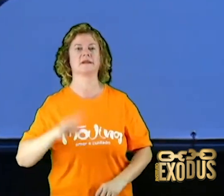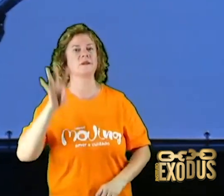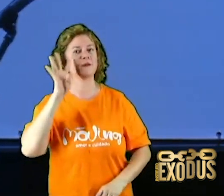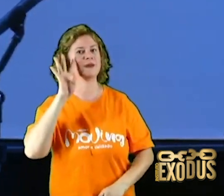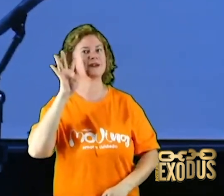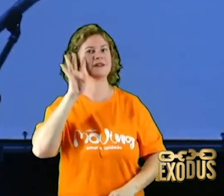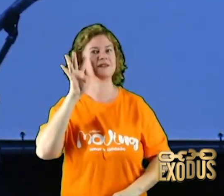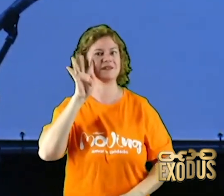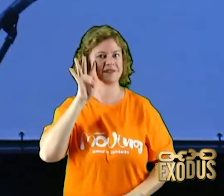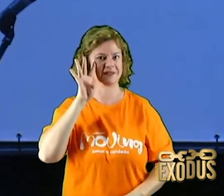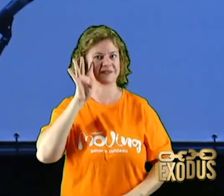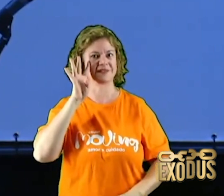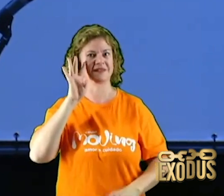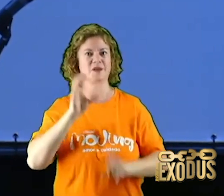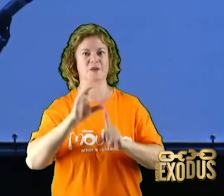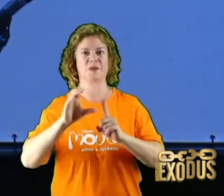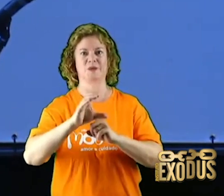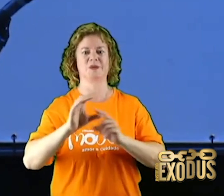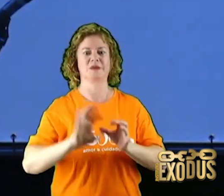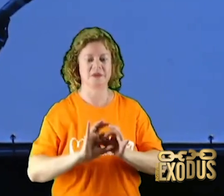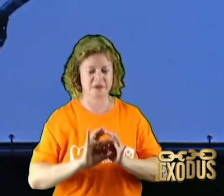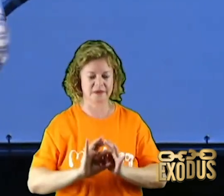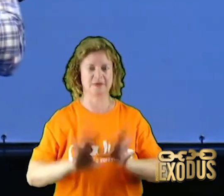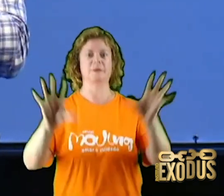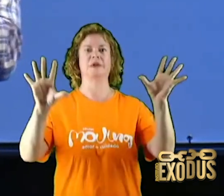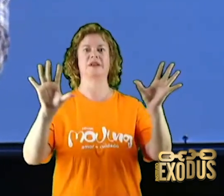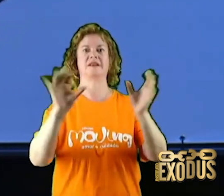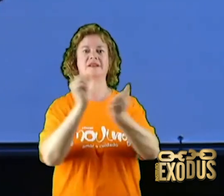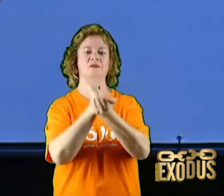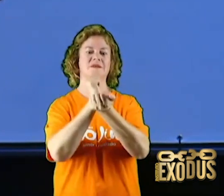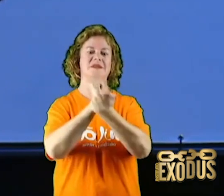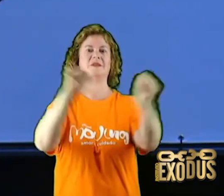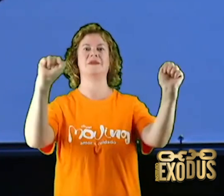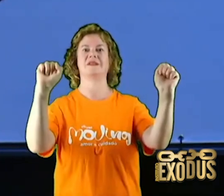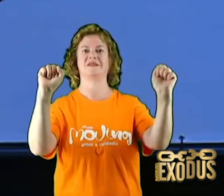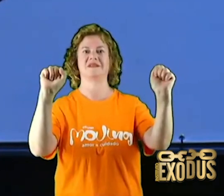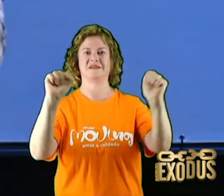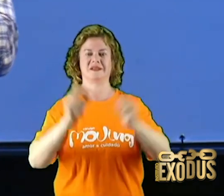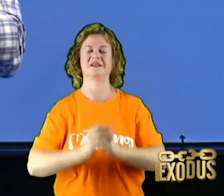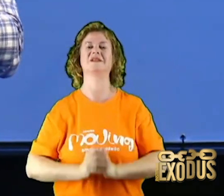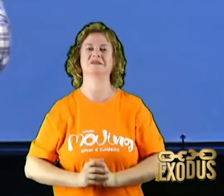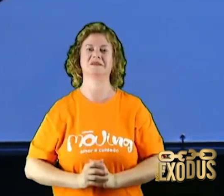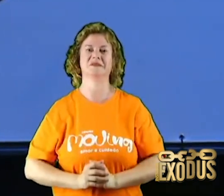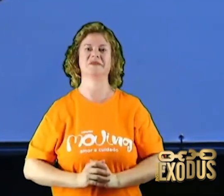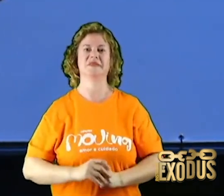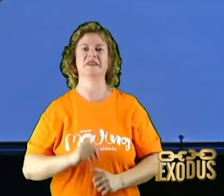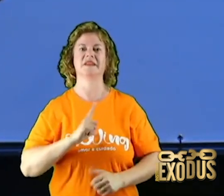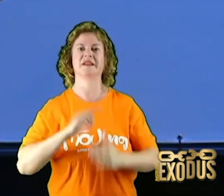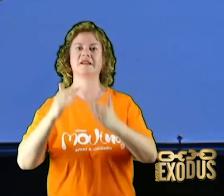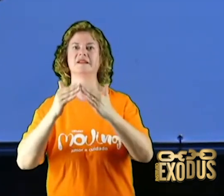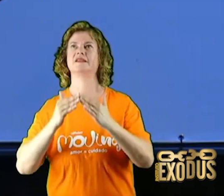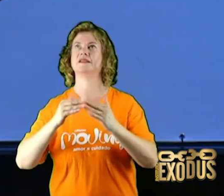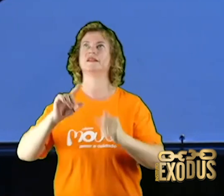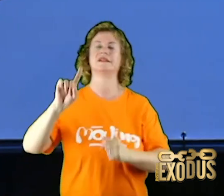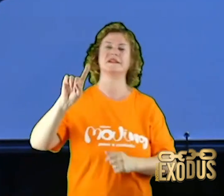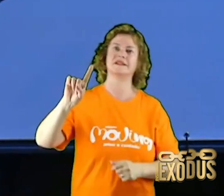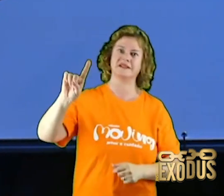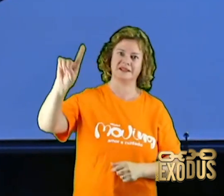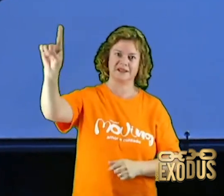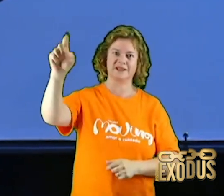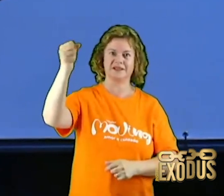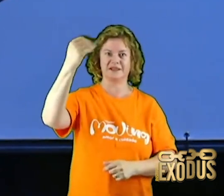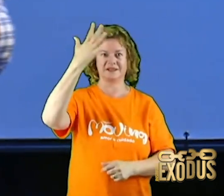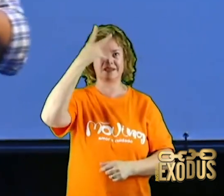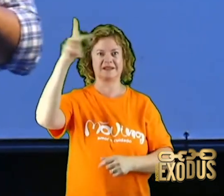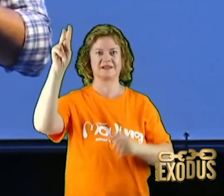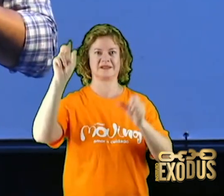de libertação. Eu tenho pedido para que Deus manifeste o